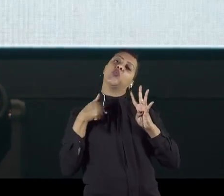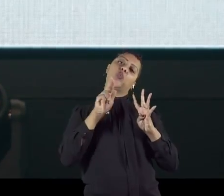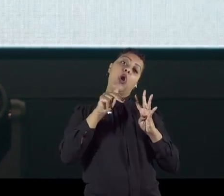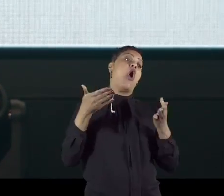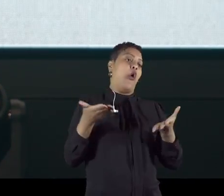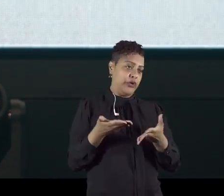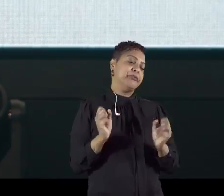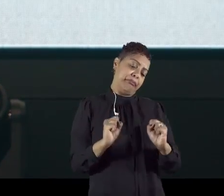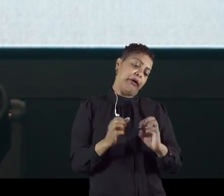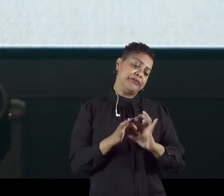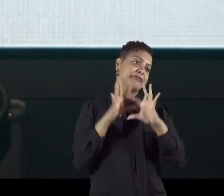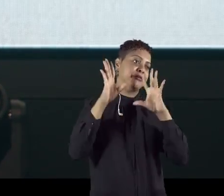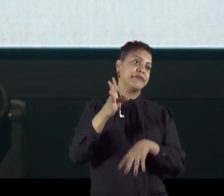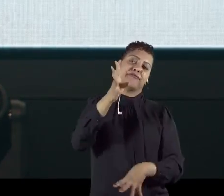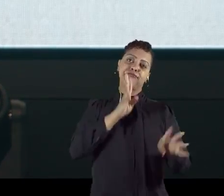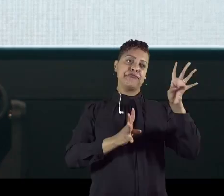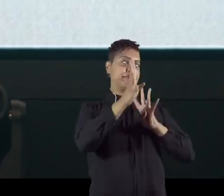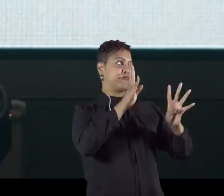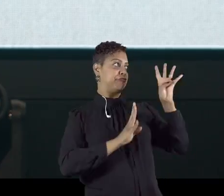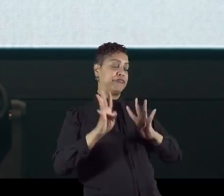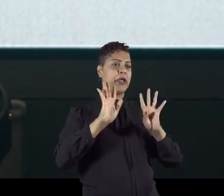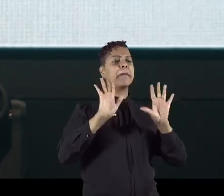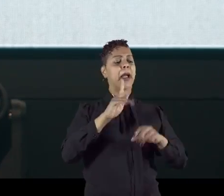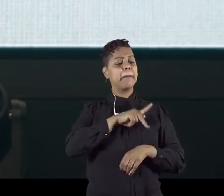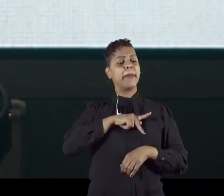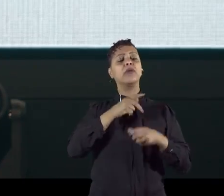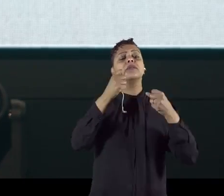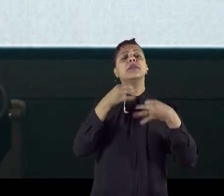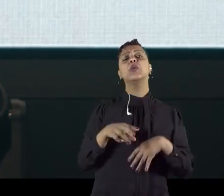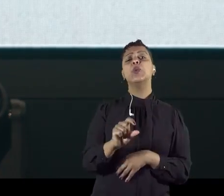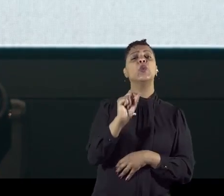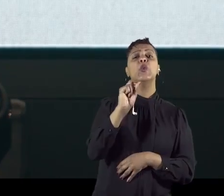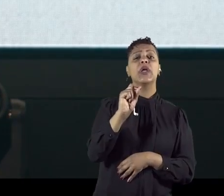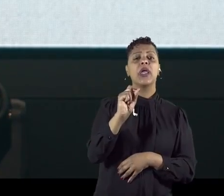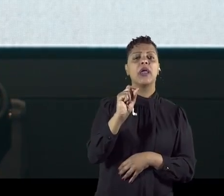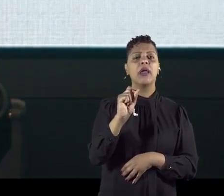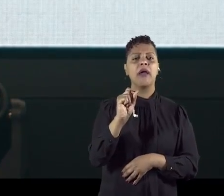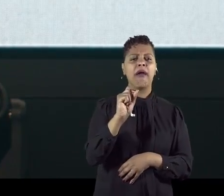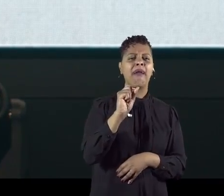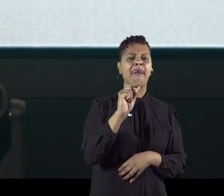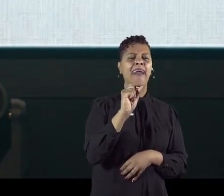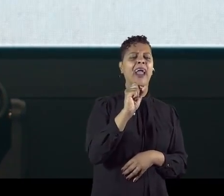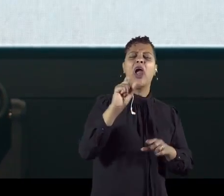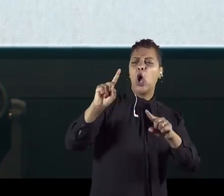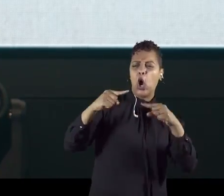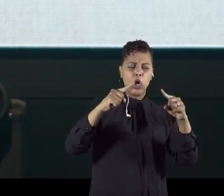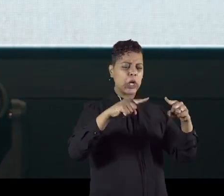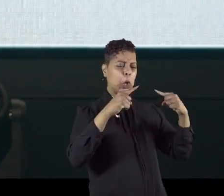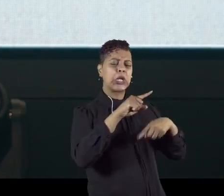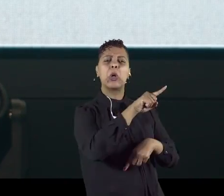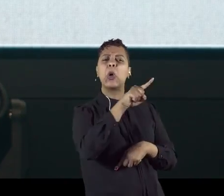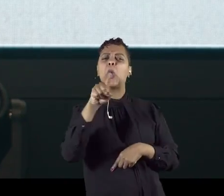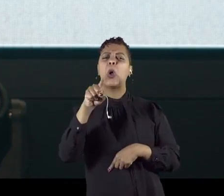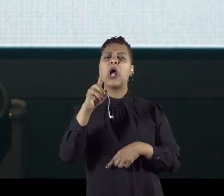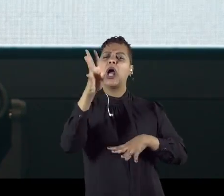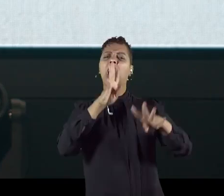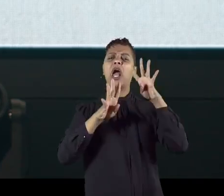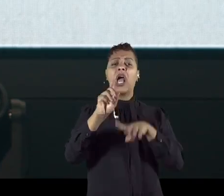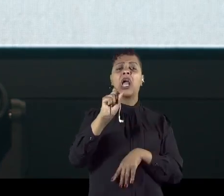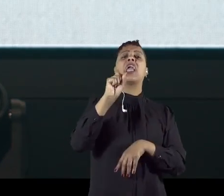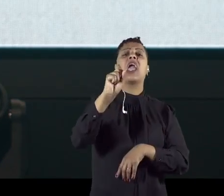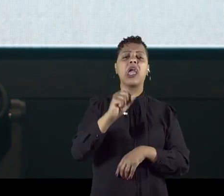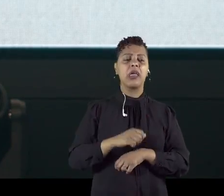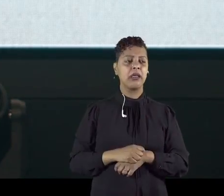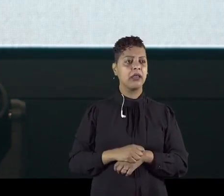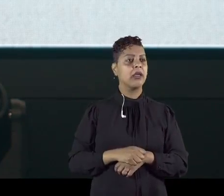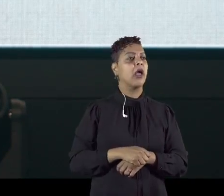mas hoje ele acusa mas o que que o Paulo disse quem intentará acusação quantos aqui já